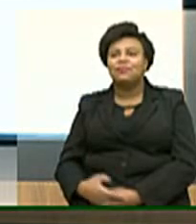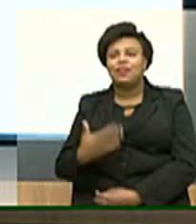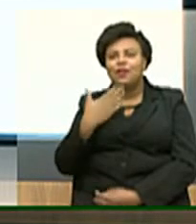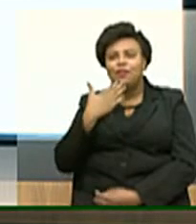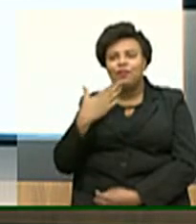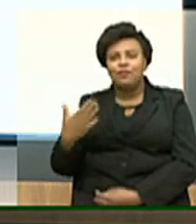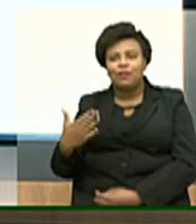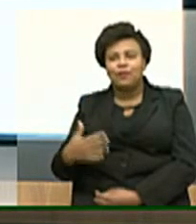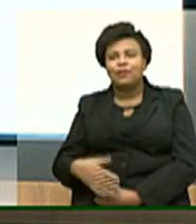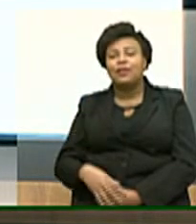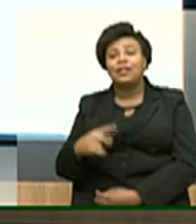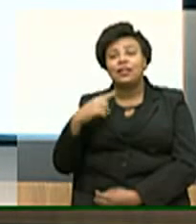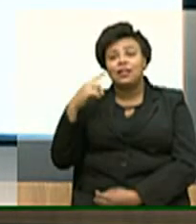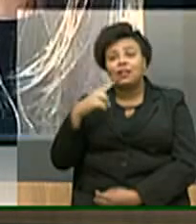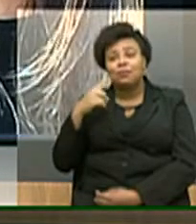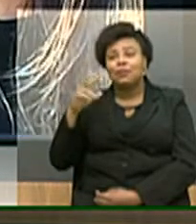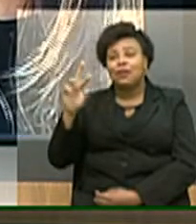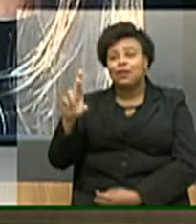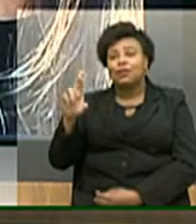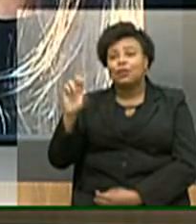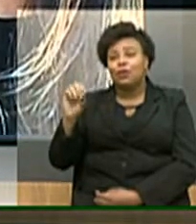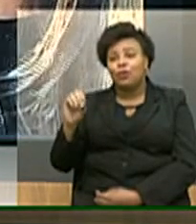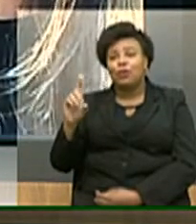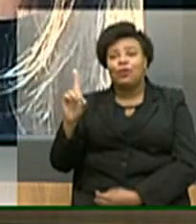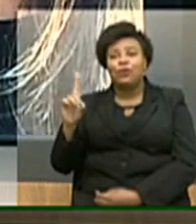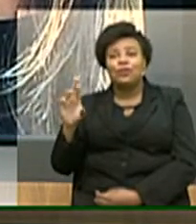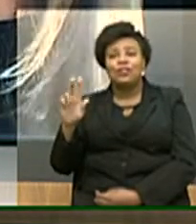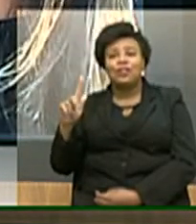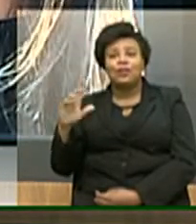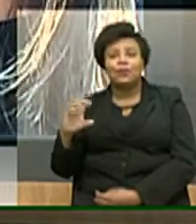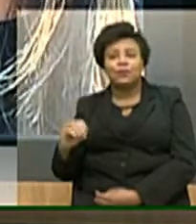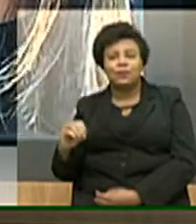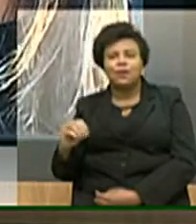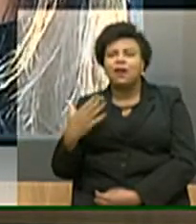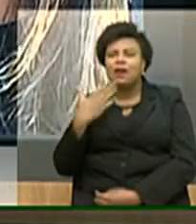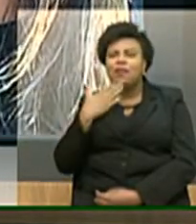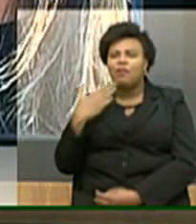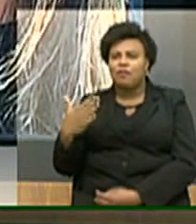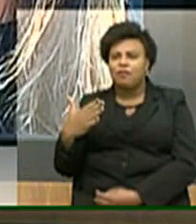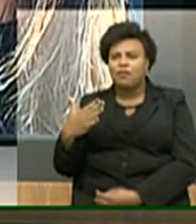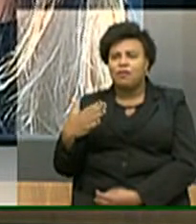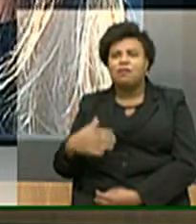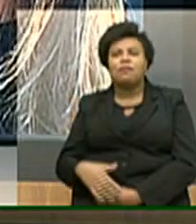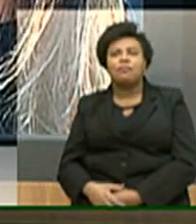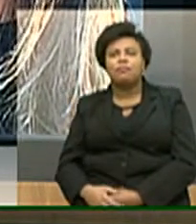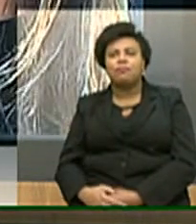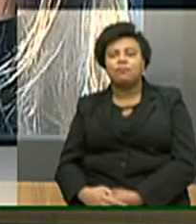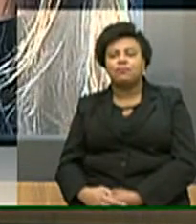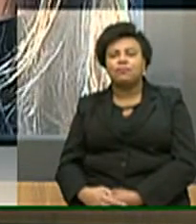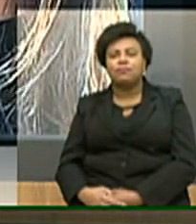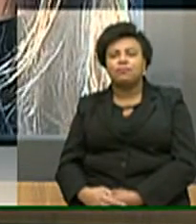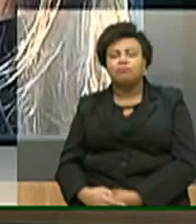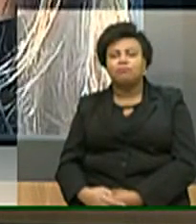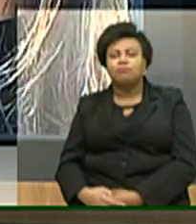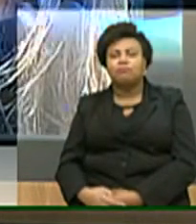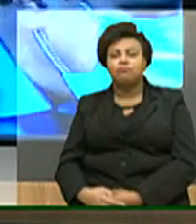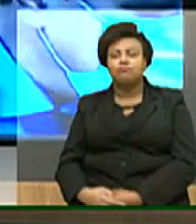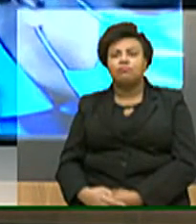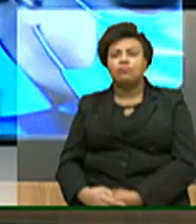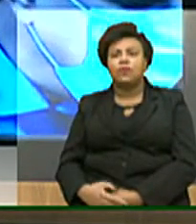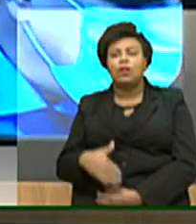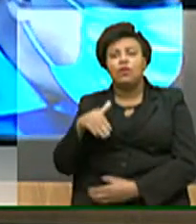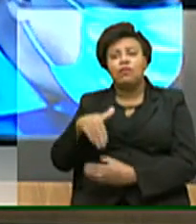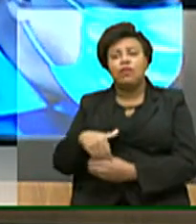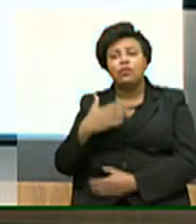Favorável, presidente. Deputado Rodrigo Marrone. Favorável, Hernani. Vamos lá, então. Voto